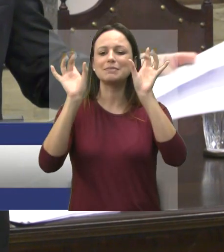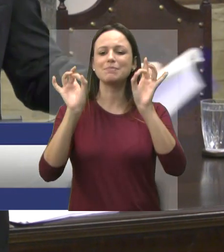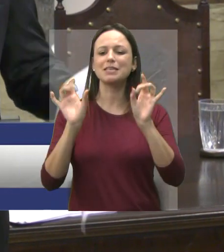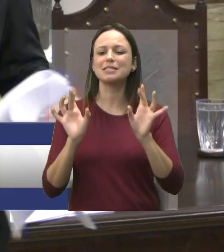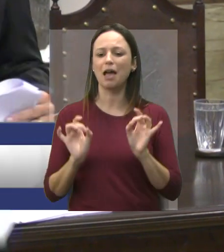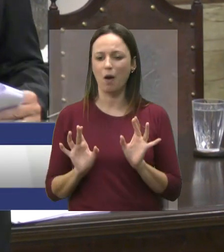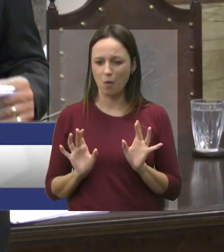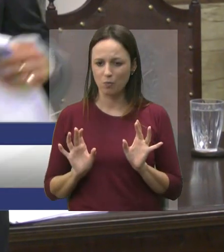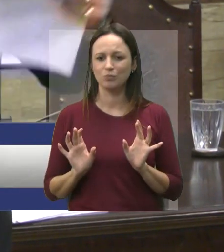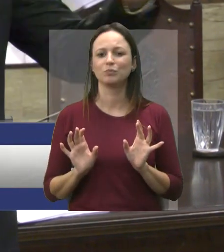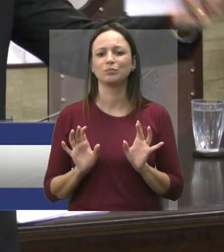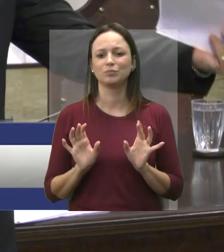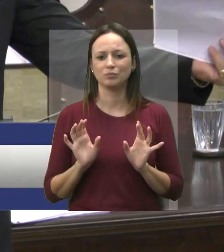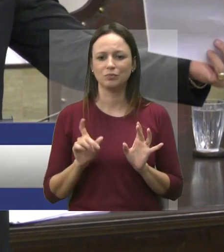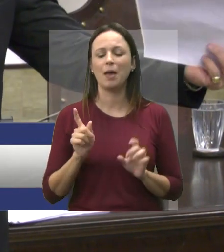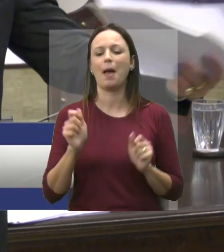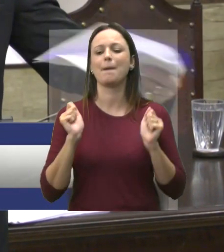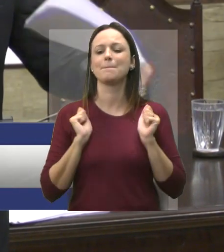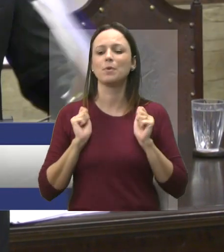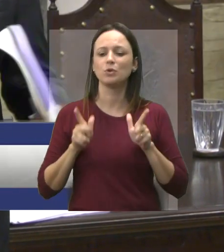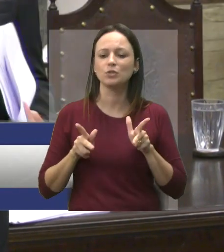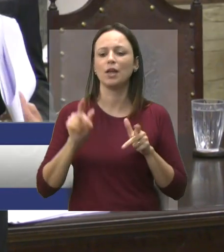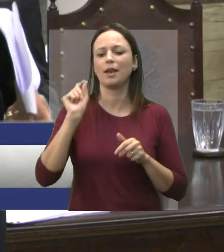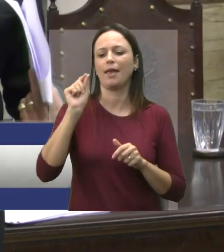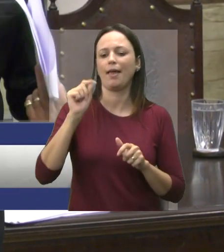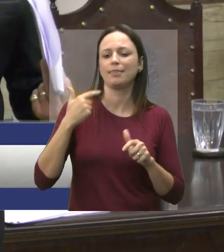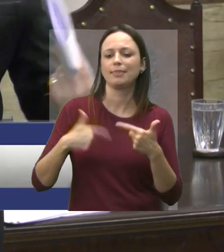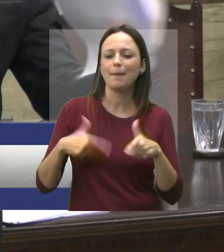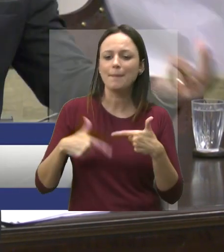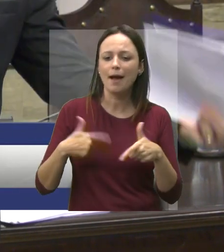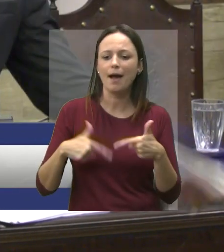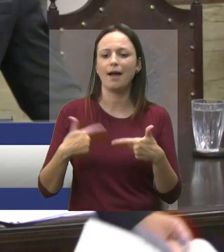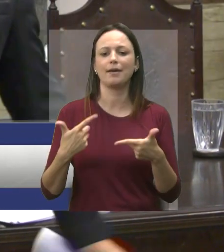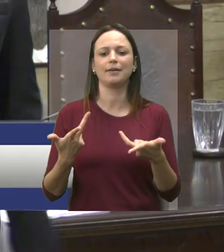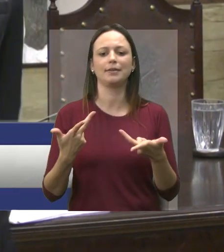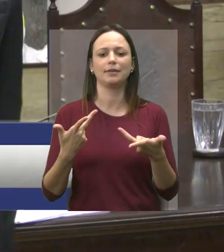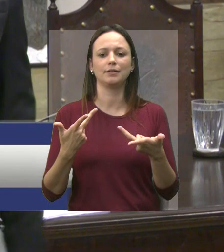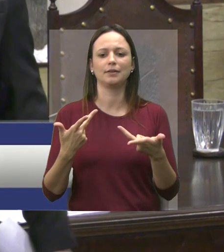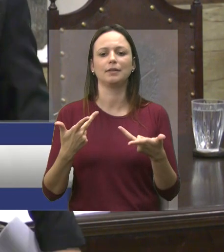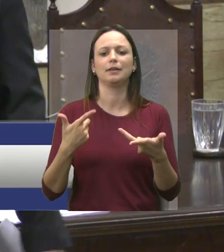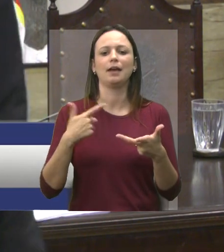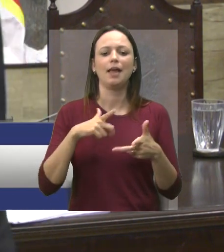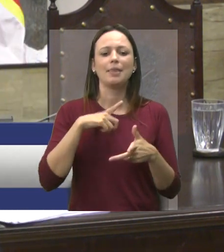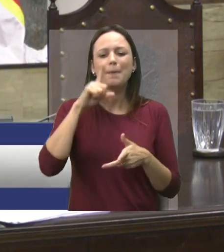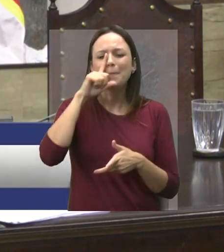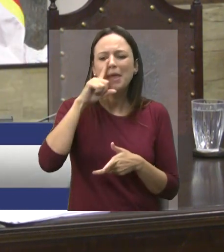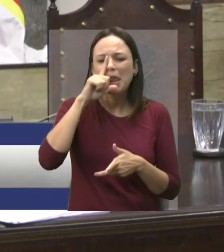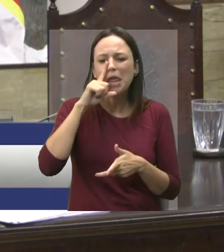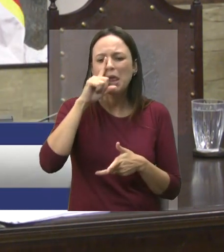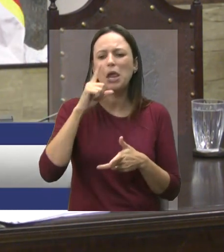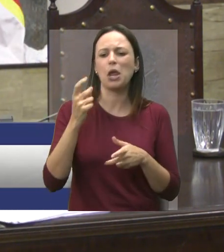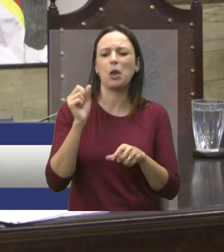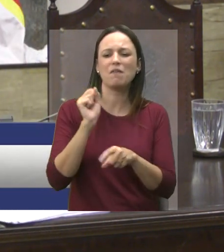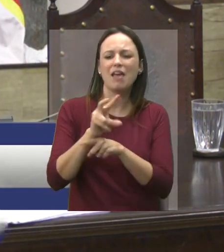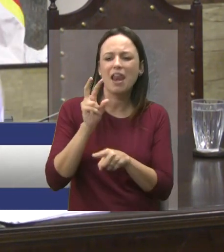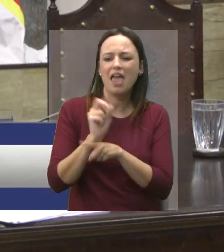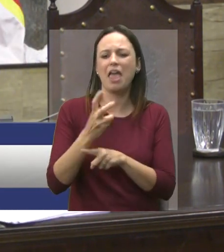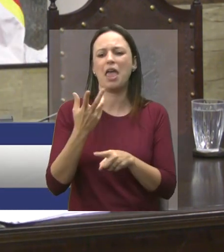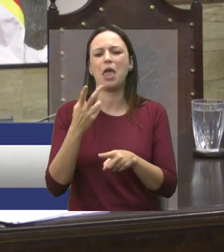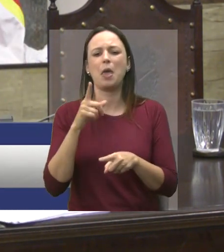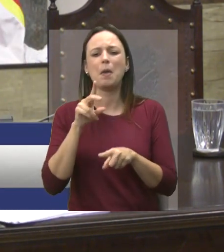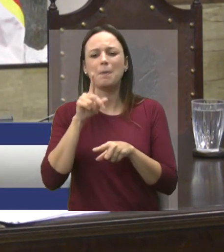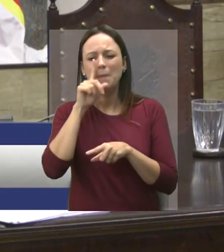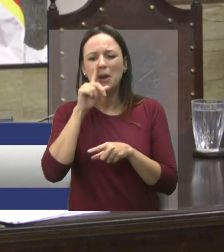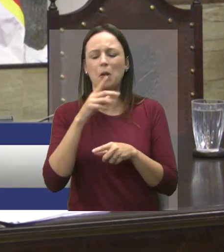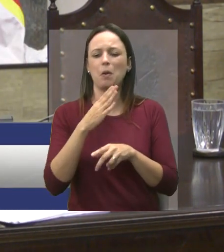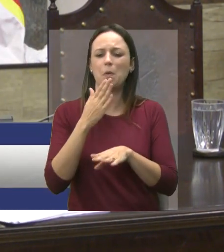Popularmente, a gente fala que é a aposentadoria para quem trabalha em atividades insalubres e tudo mais. Hoje,